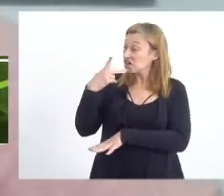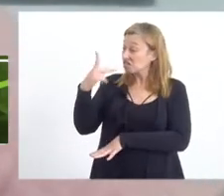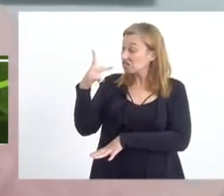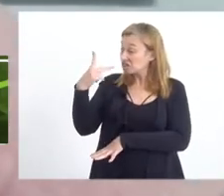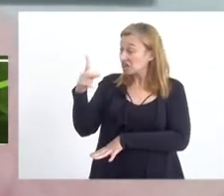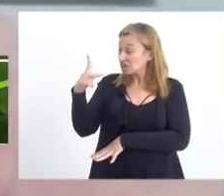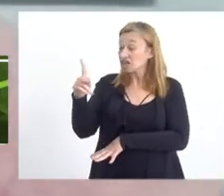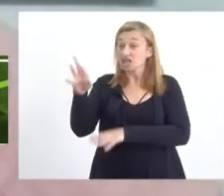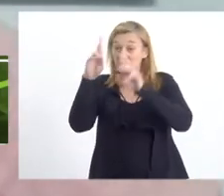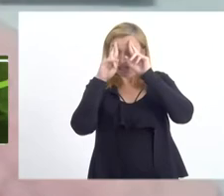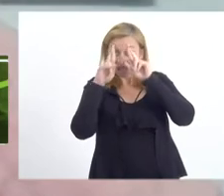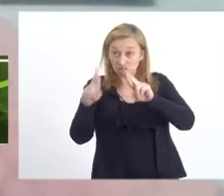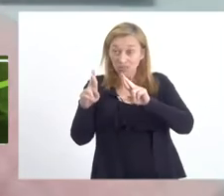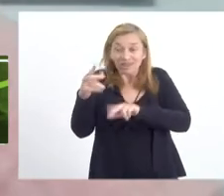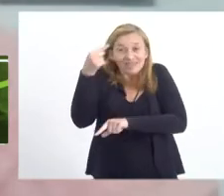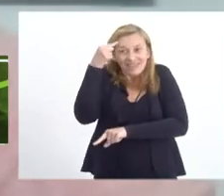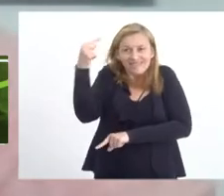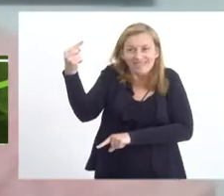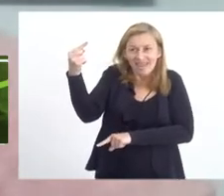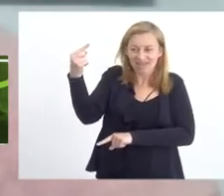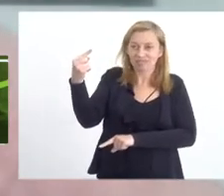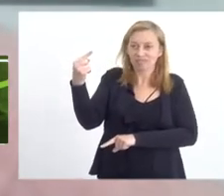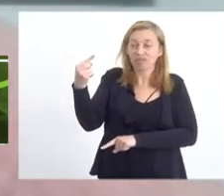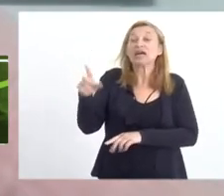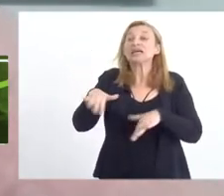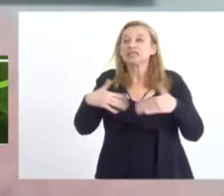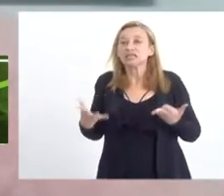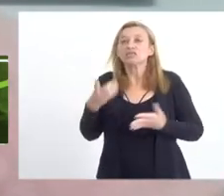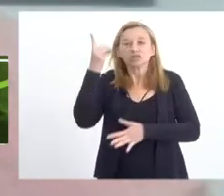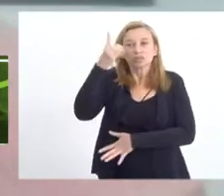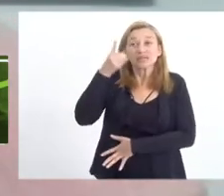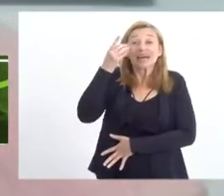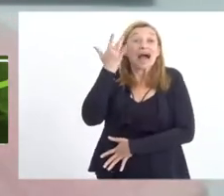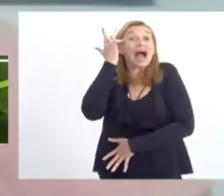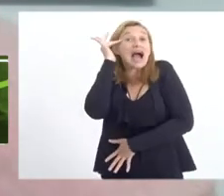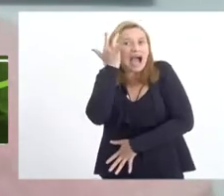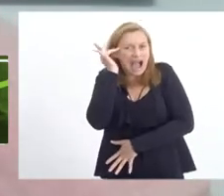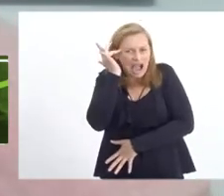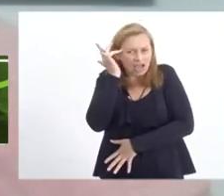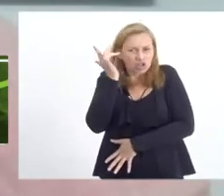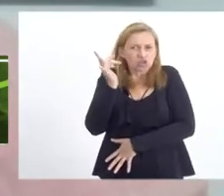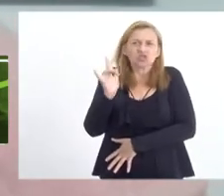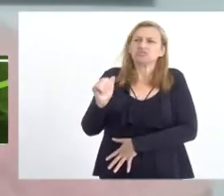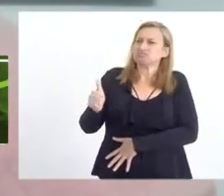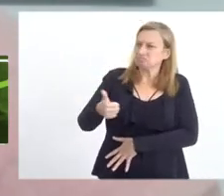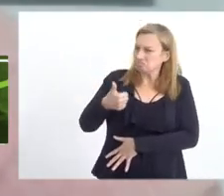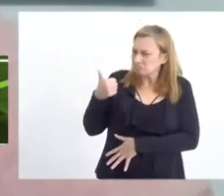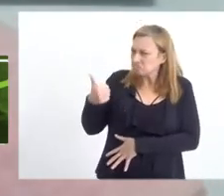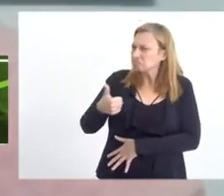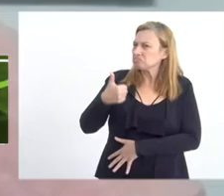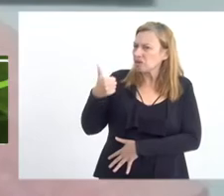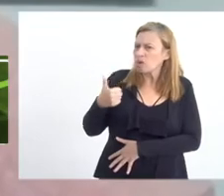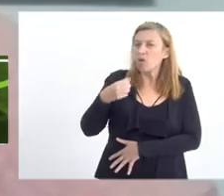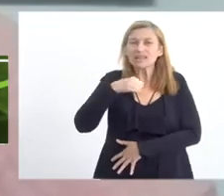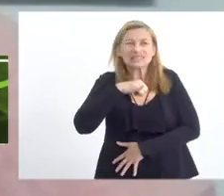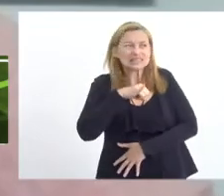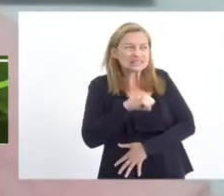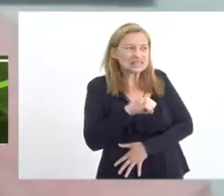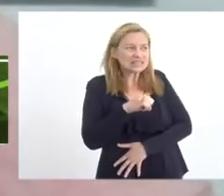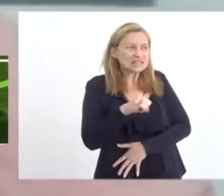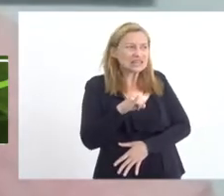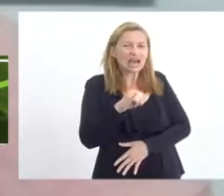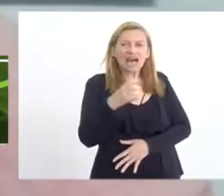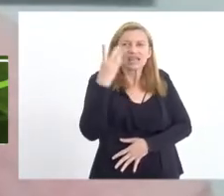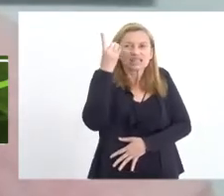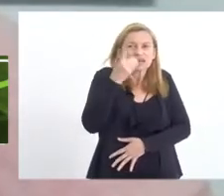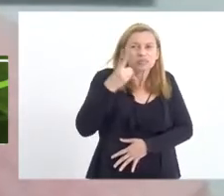e respeito essa ideia. Então, deputada, acho que seria muito conveniente se a nova